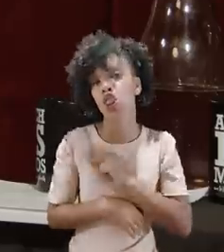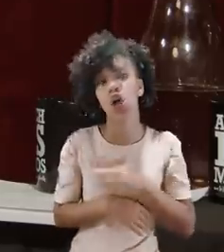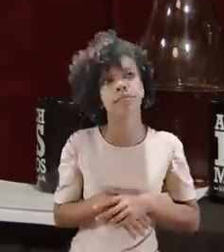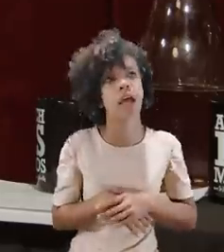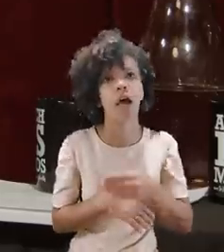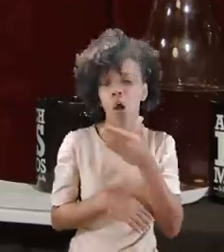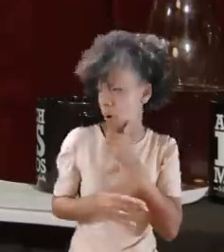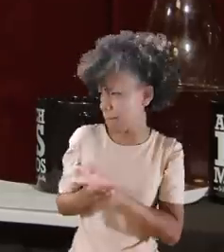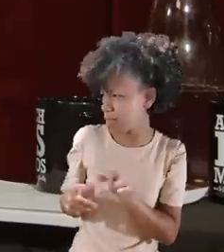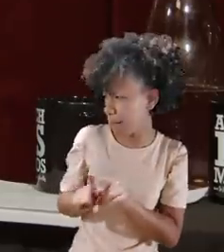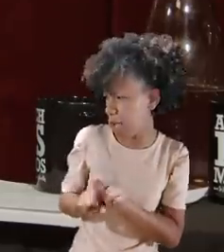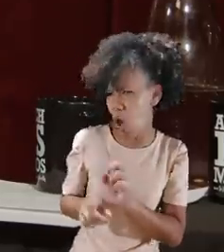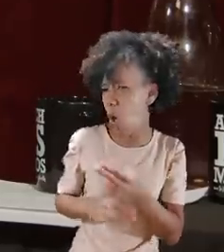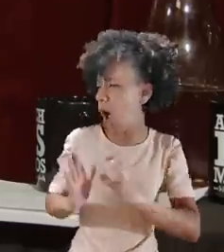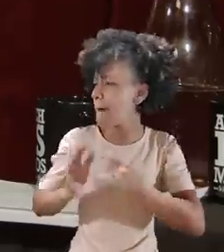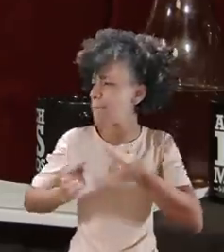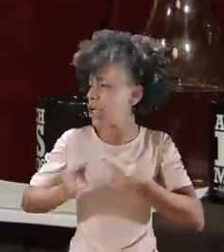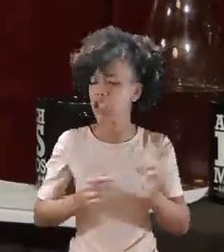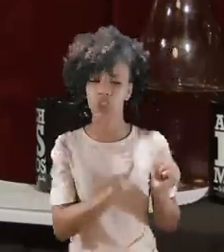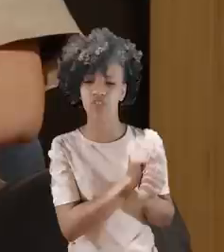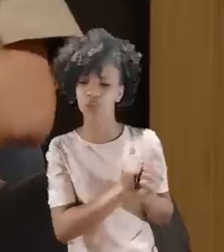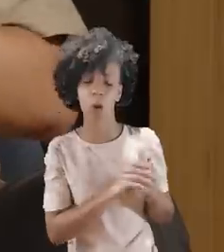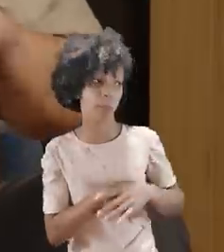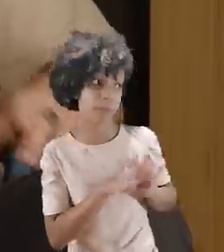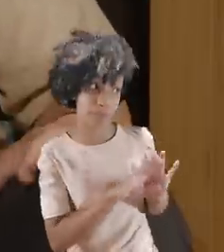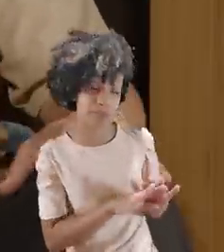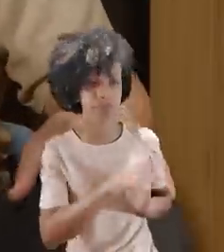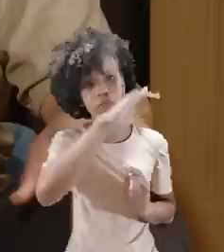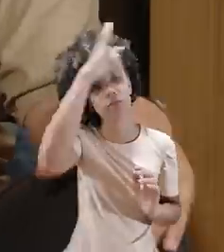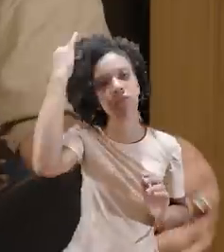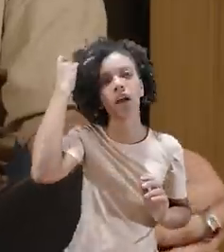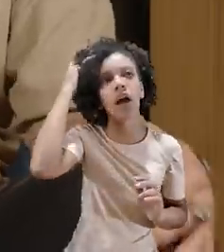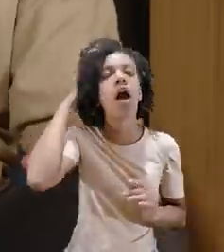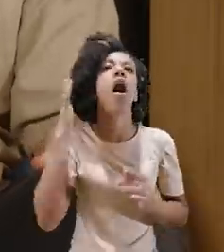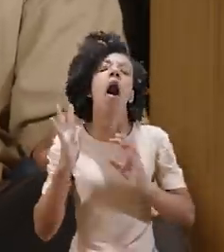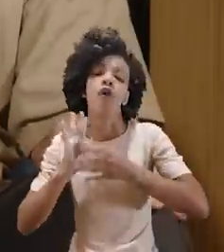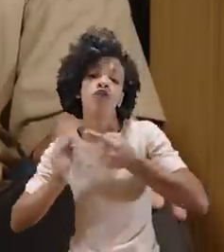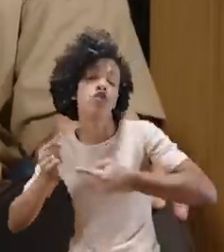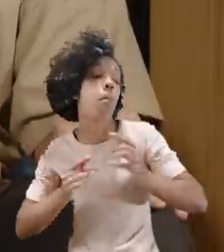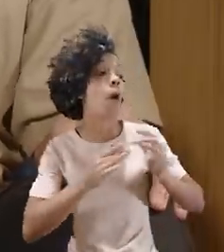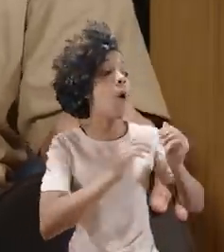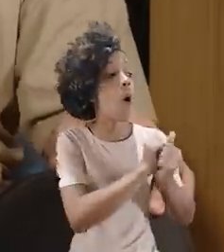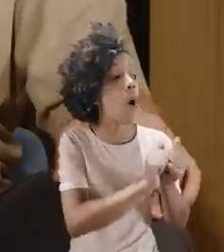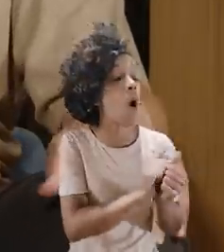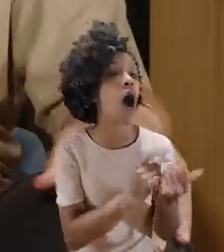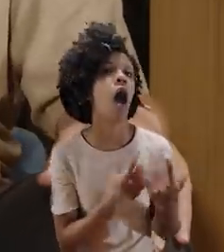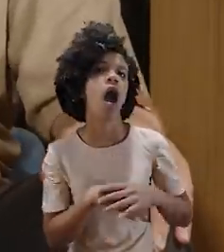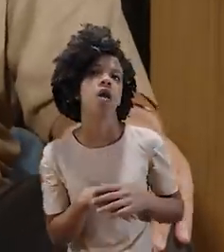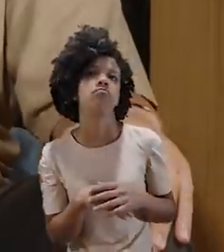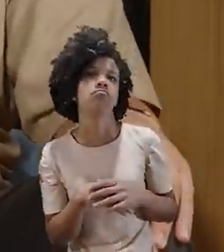o negócio do meu marido homem também vai parar isso ou é mais política futebol assim o político futebol são os